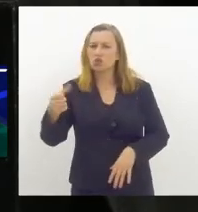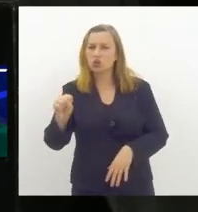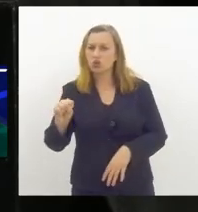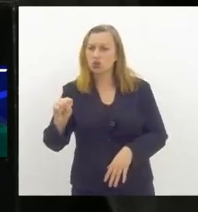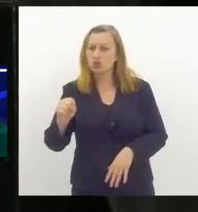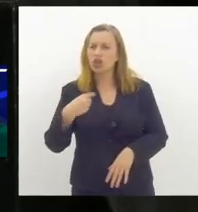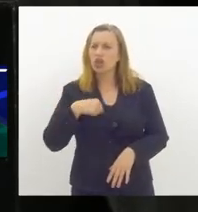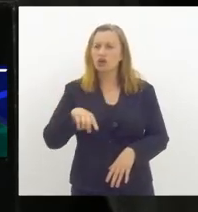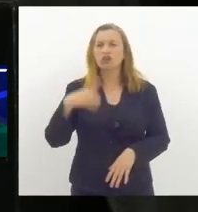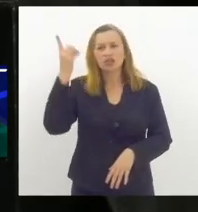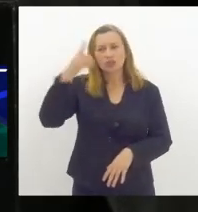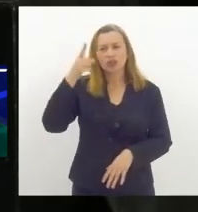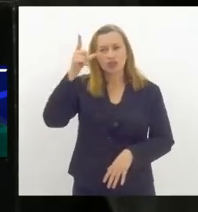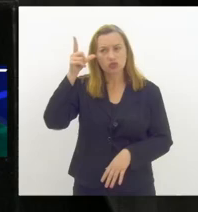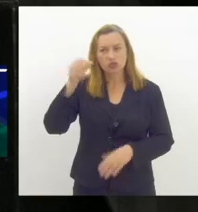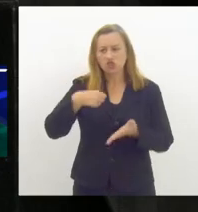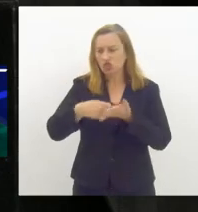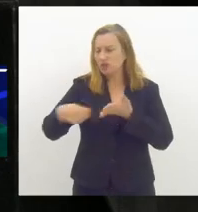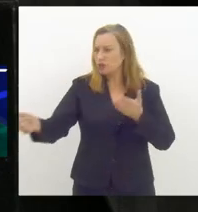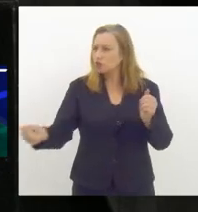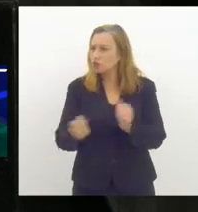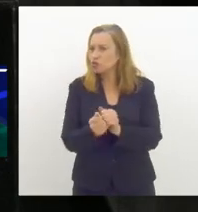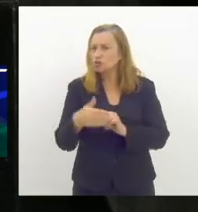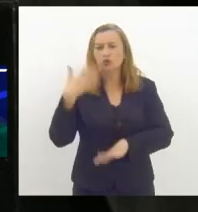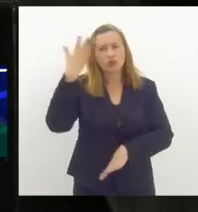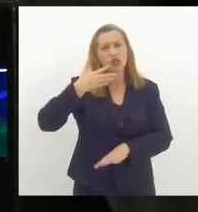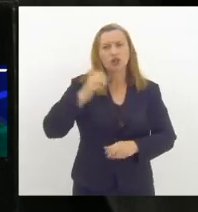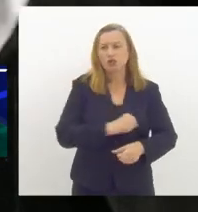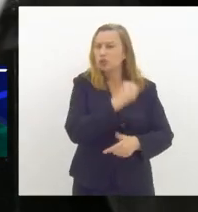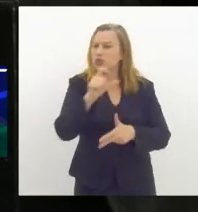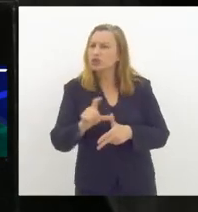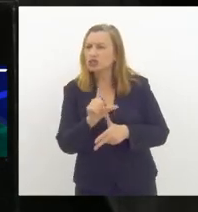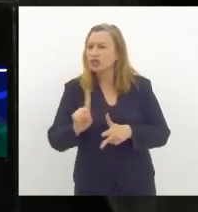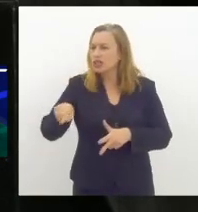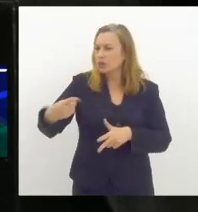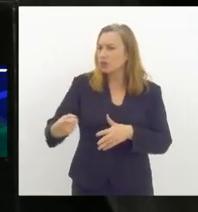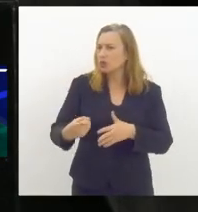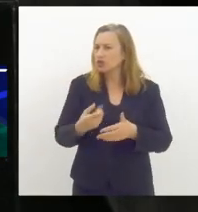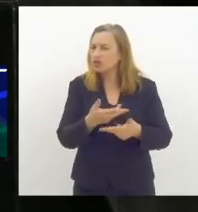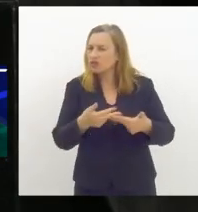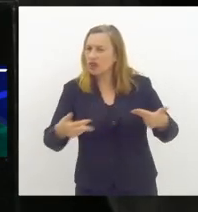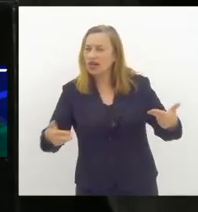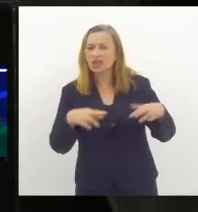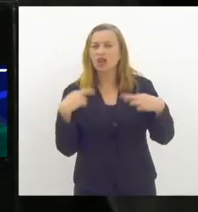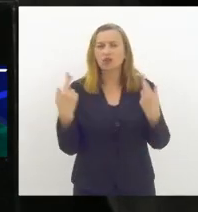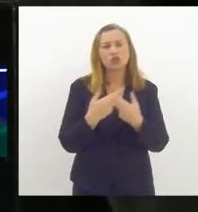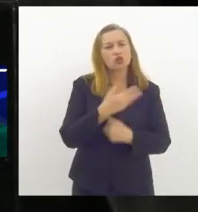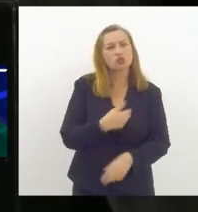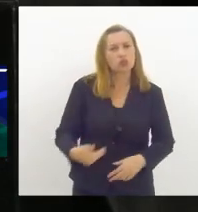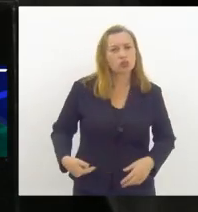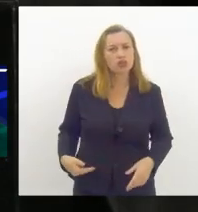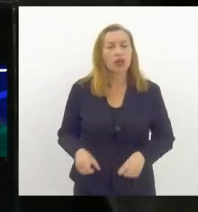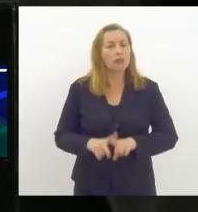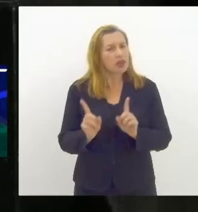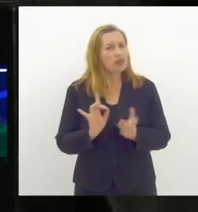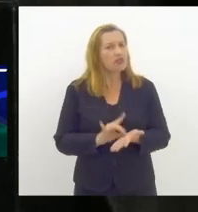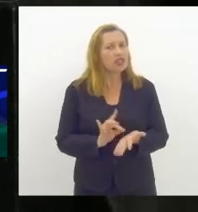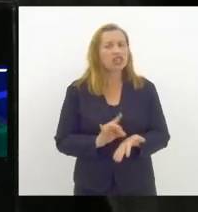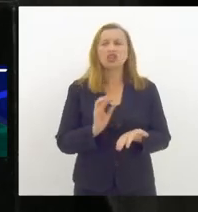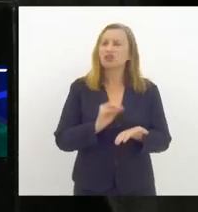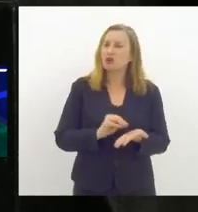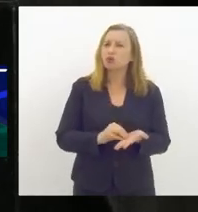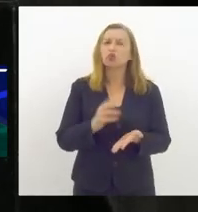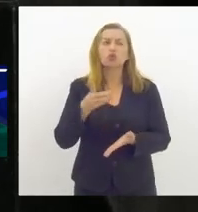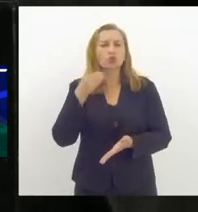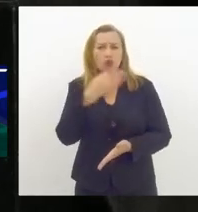eles Paula escrevermos juntos a partir de uma mensagem do Poder Executivo depois de uma sequência enorme de audiências públicas né mas na verdade que